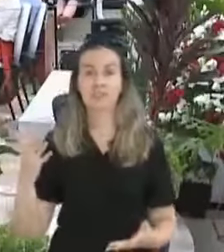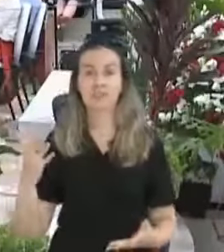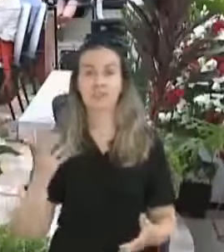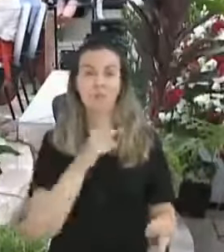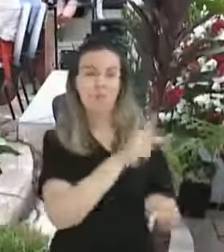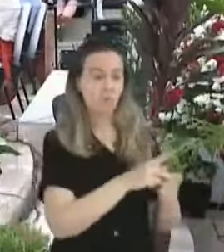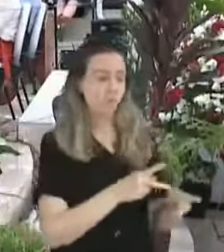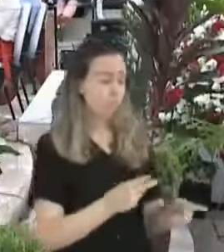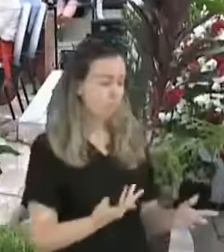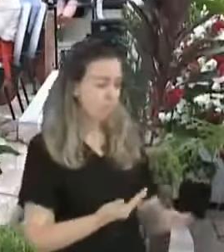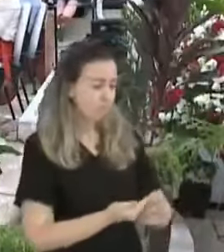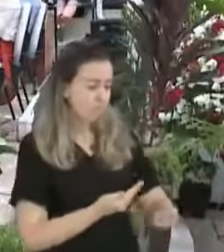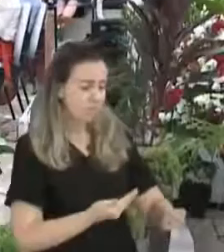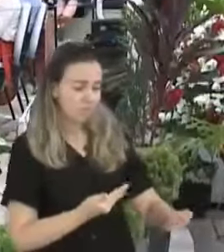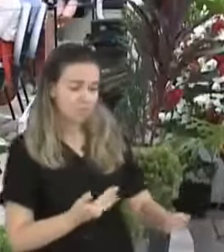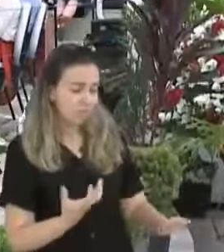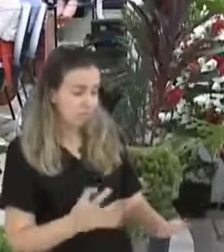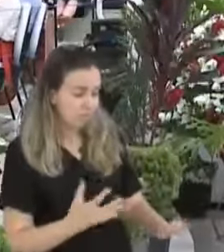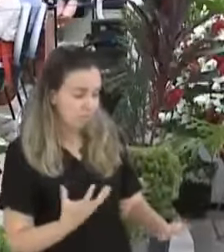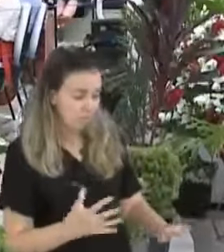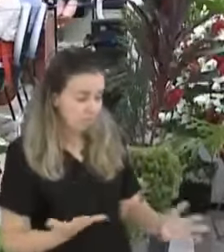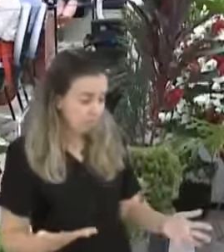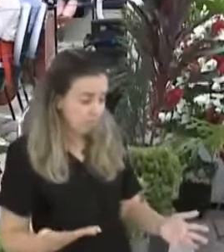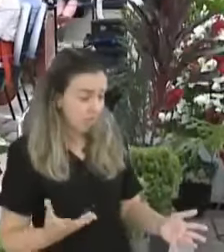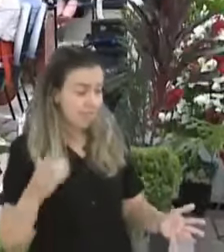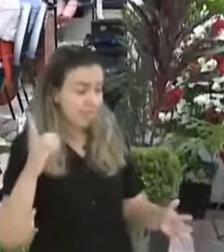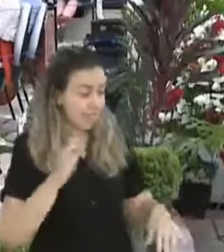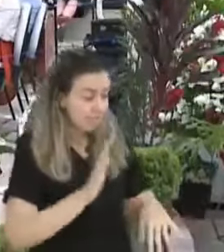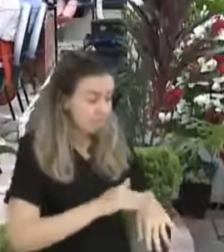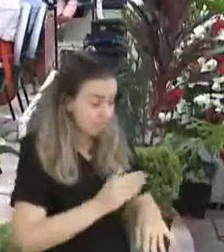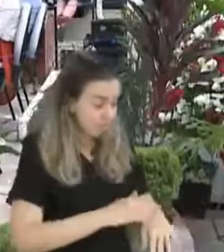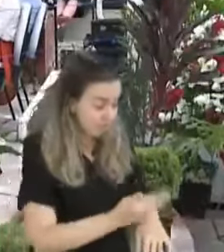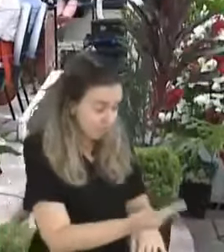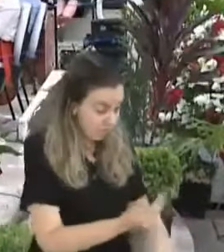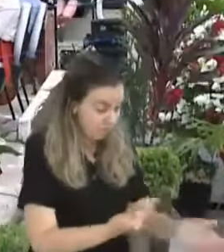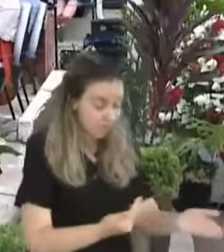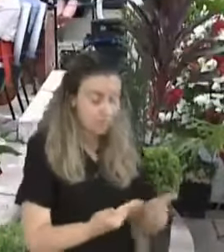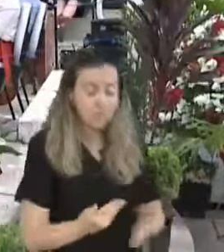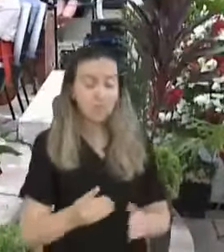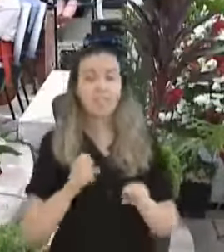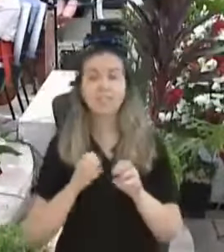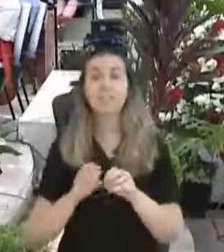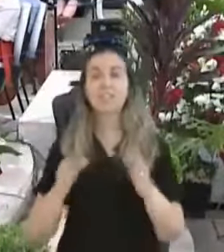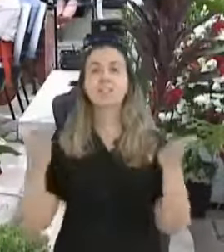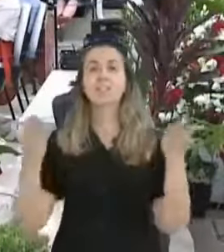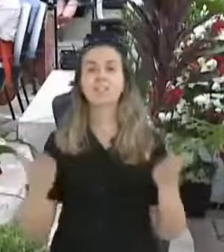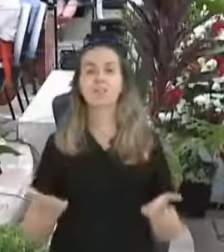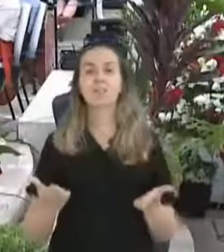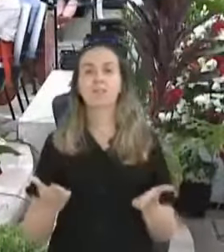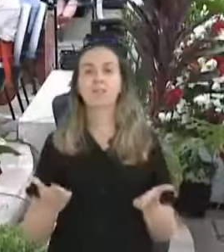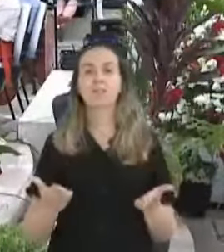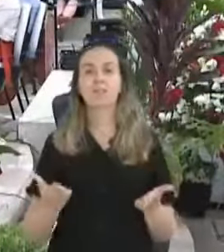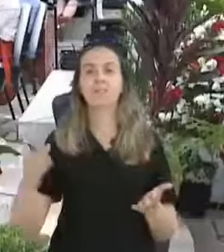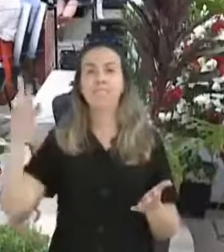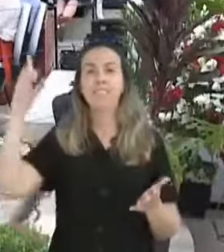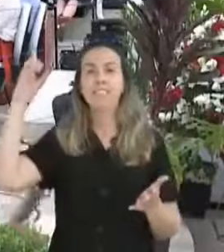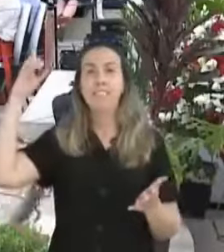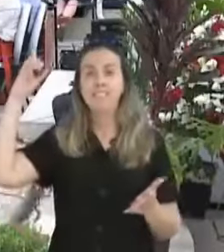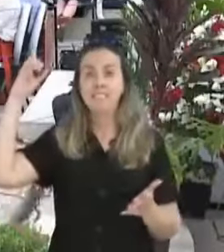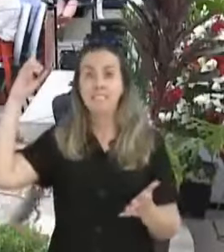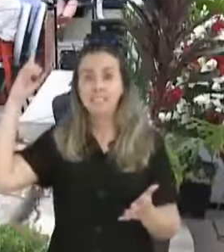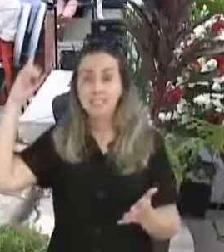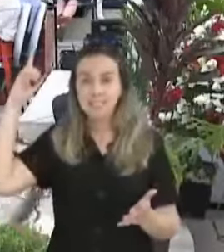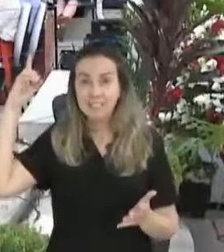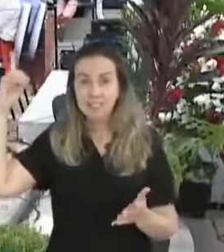se converter, e é por isso que o Senhor ainda adverte Isaías 55:7, deixe